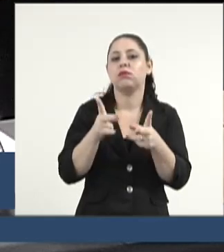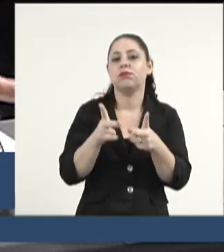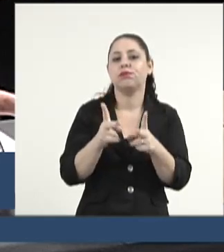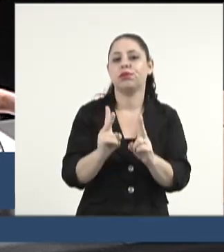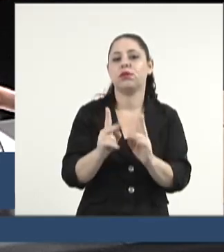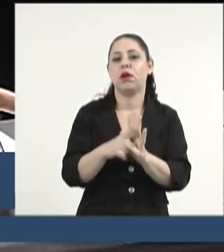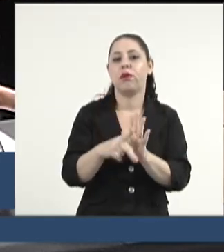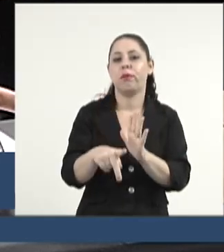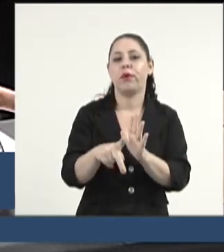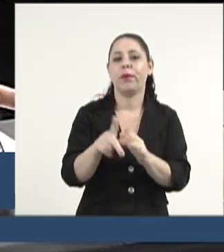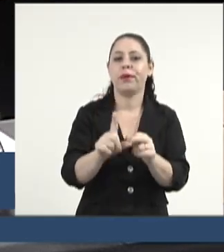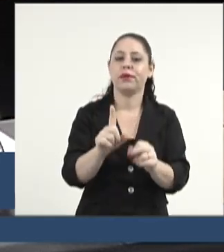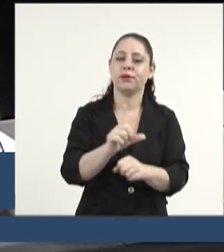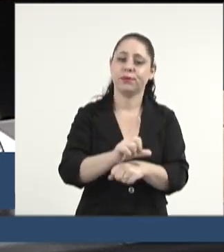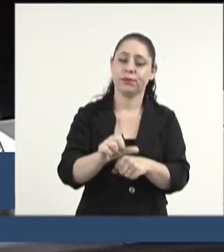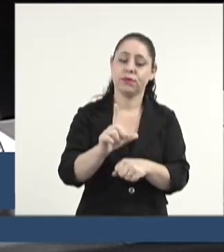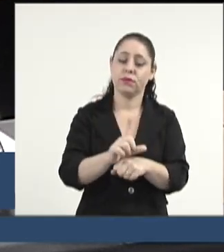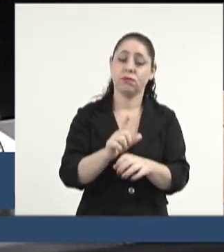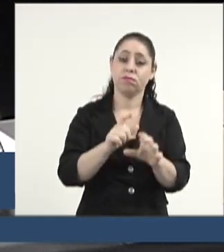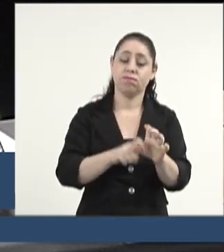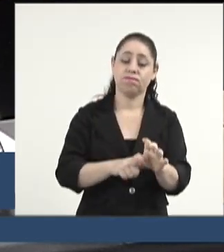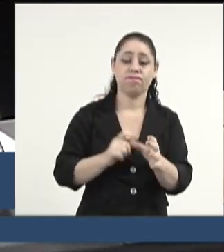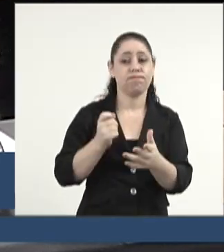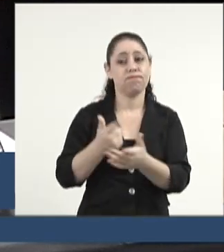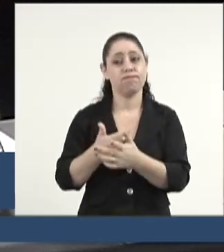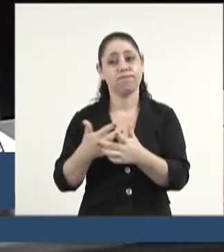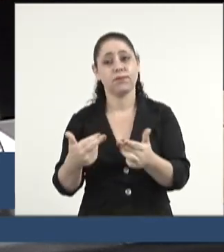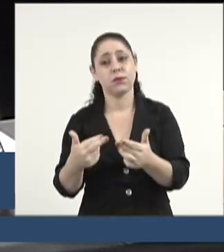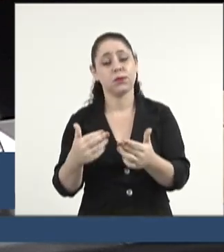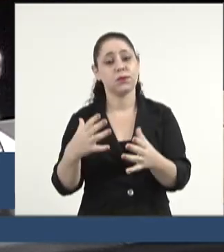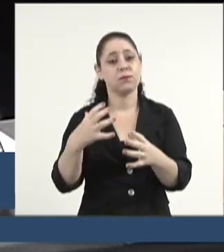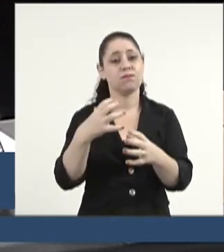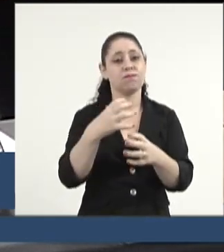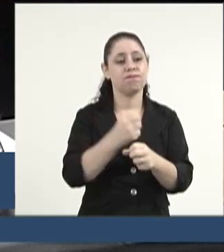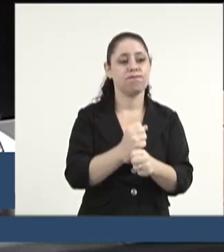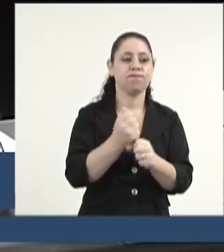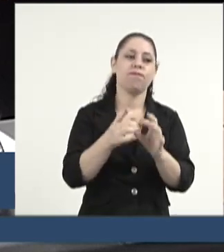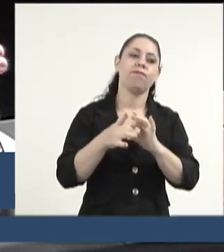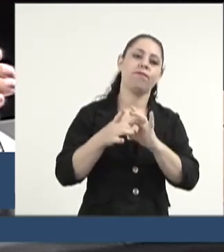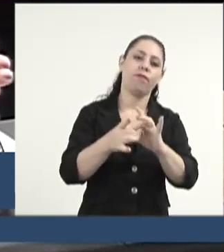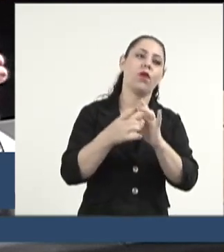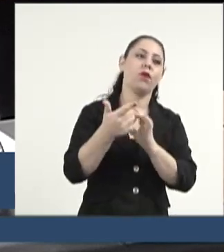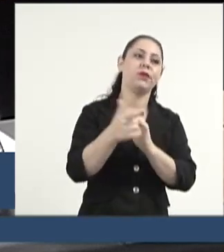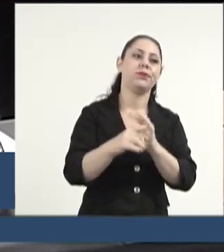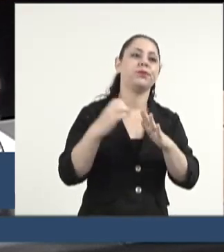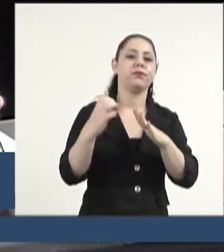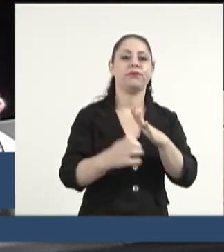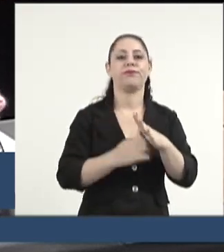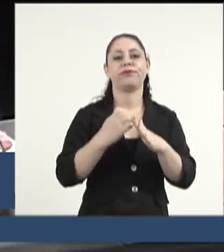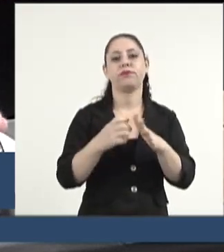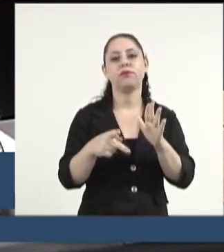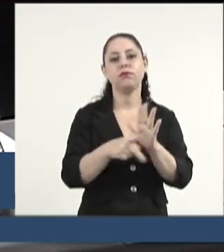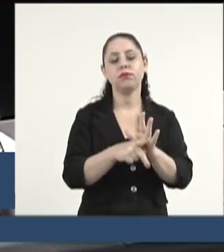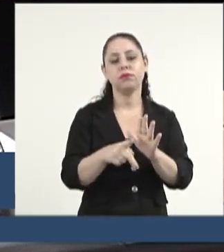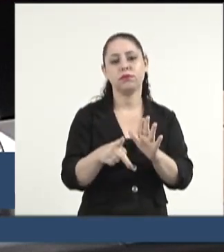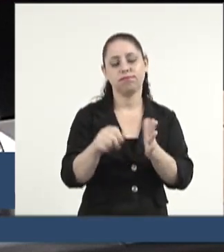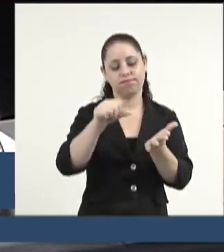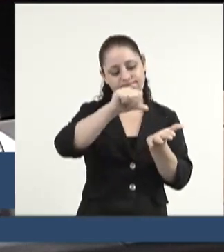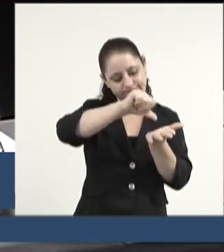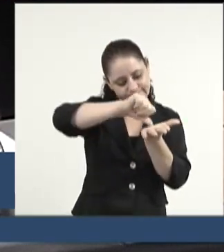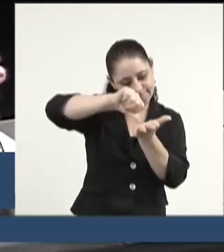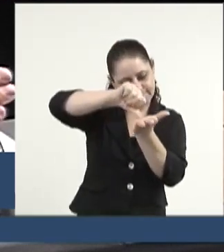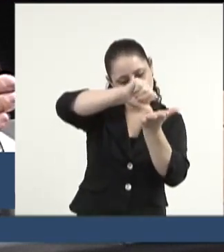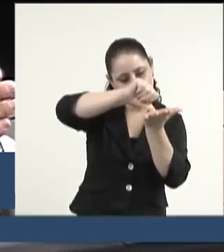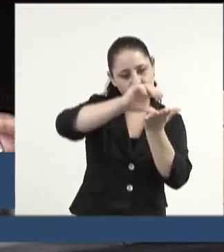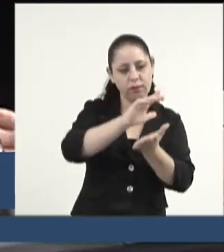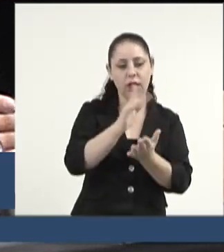o próprio negócio. Quer dizer, vai se juntar a vários e vários empresários do centro de Campo Grande